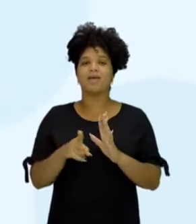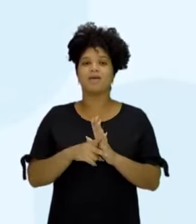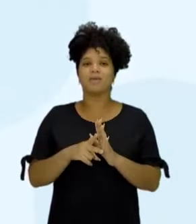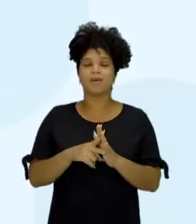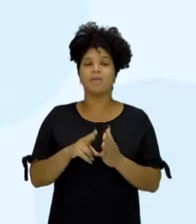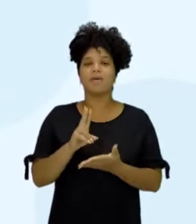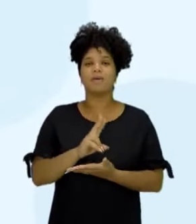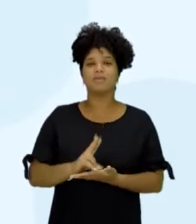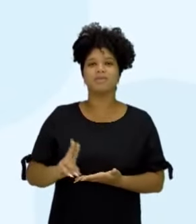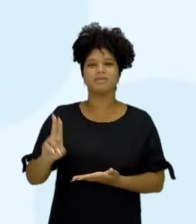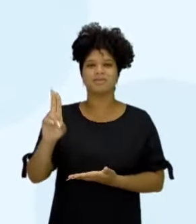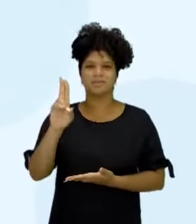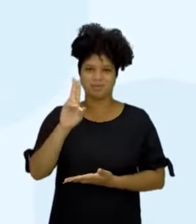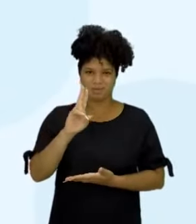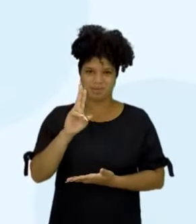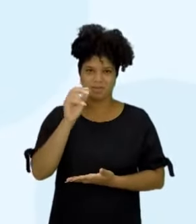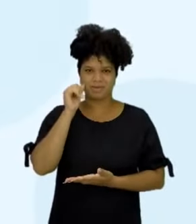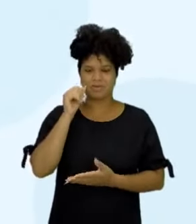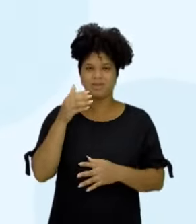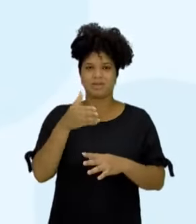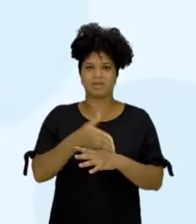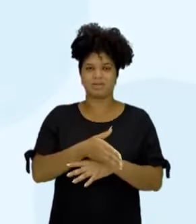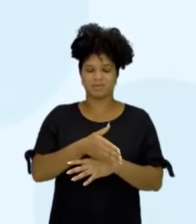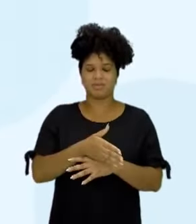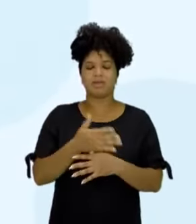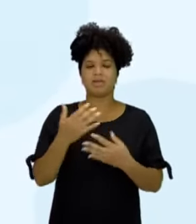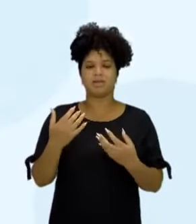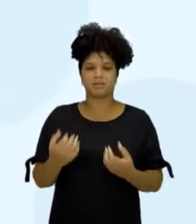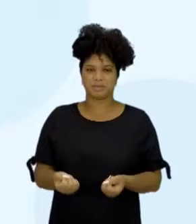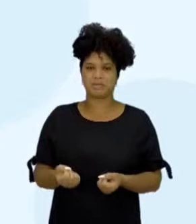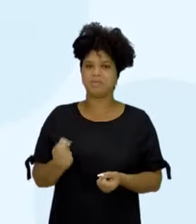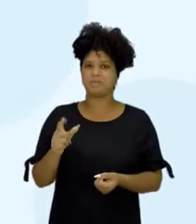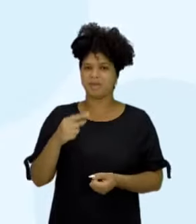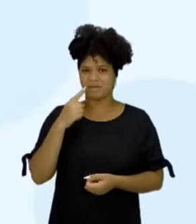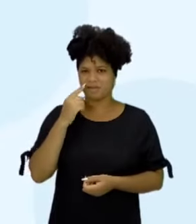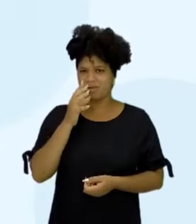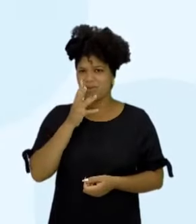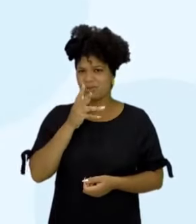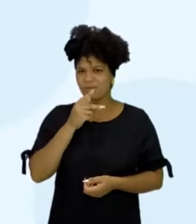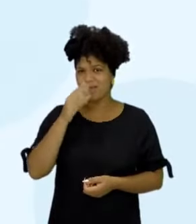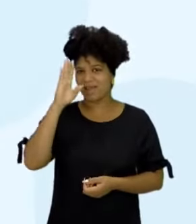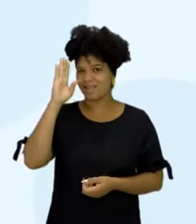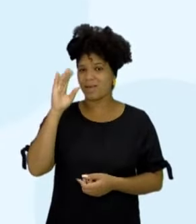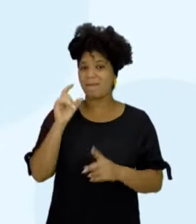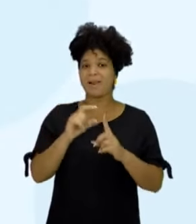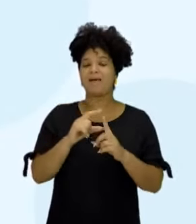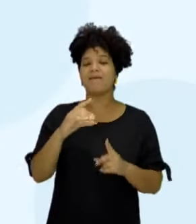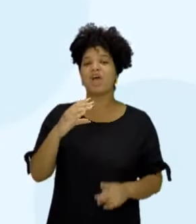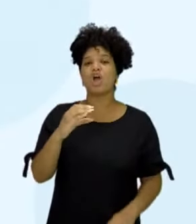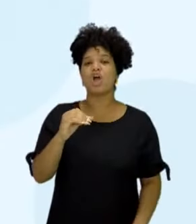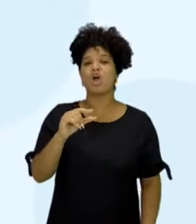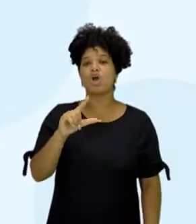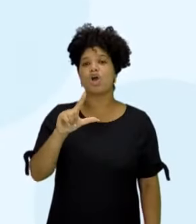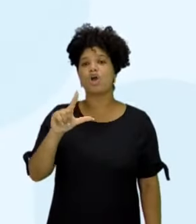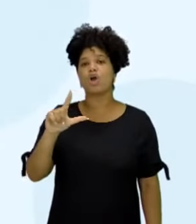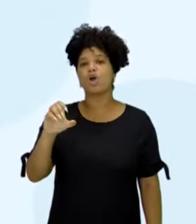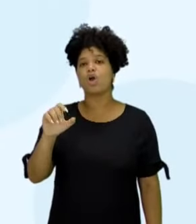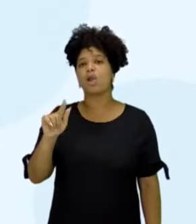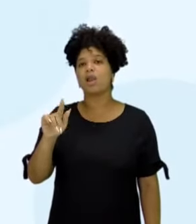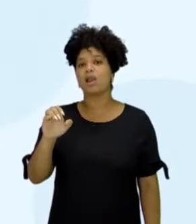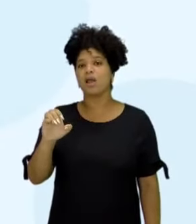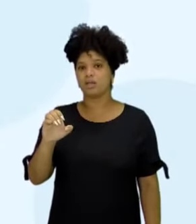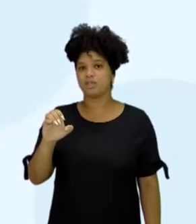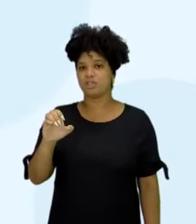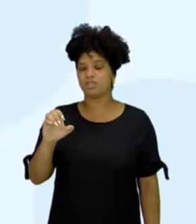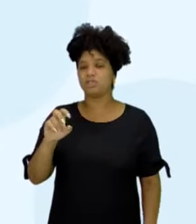1879 nas faculdades. Porém, a gente sofreu muito preconceito, né?